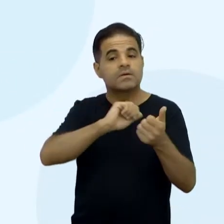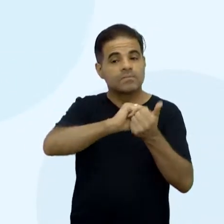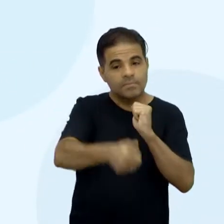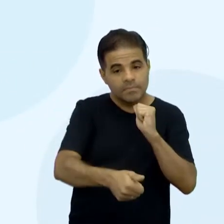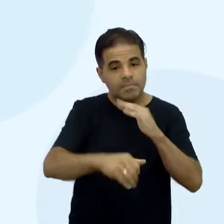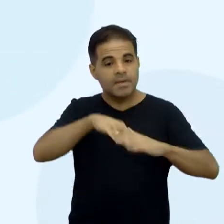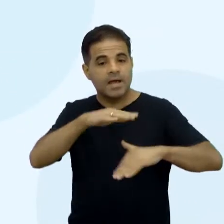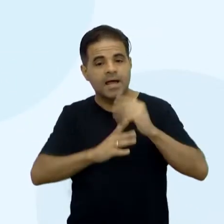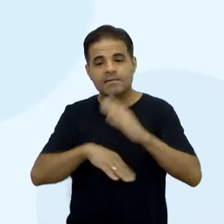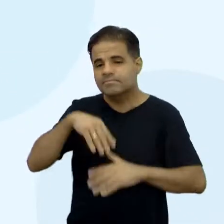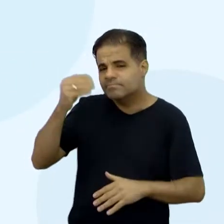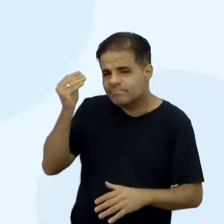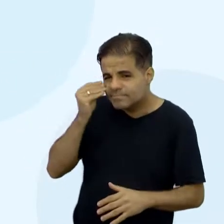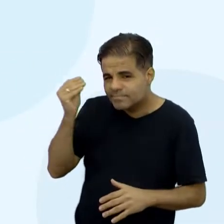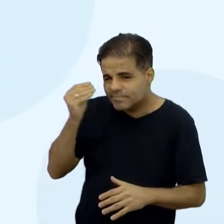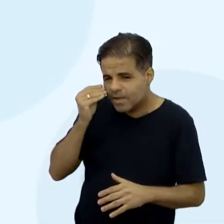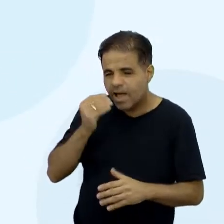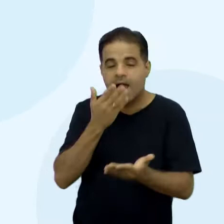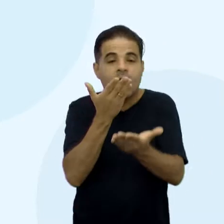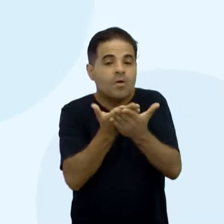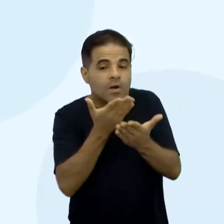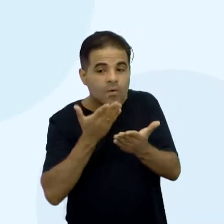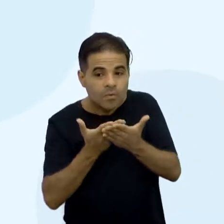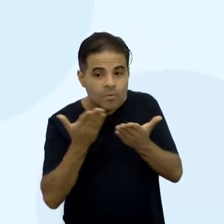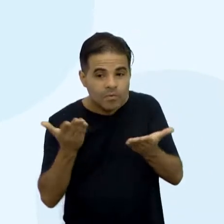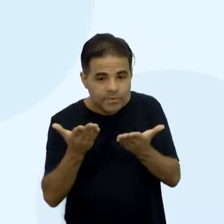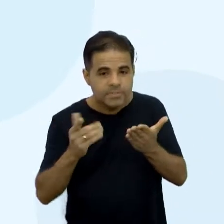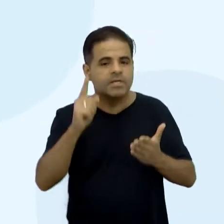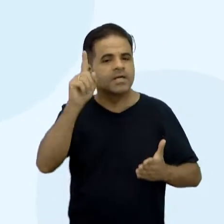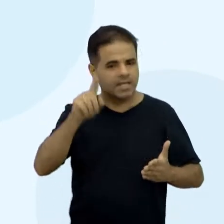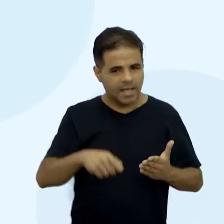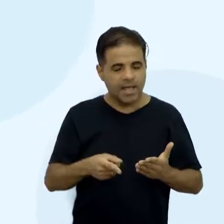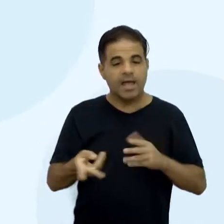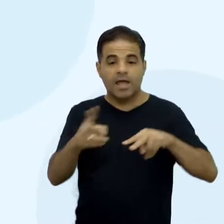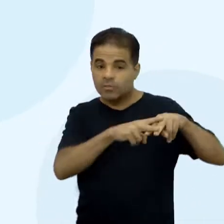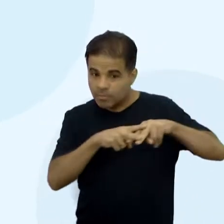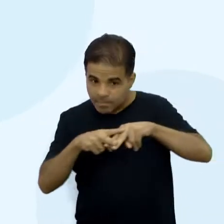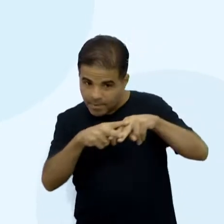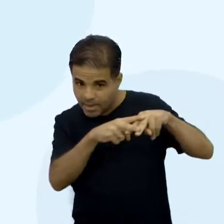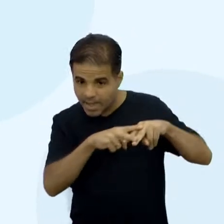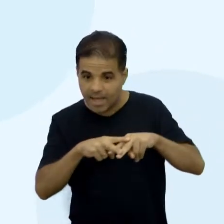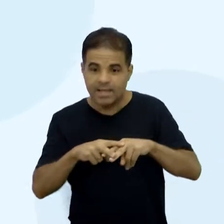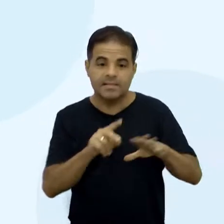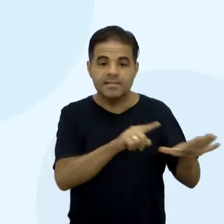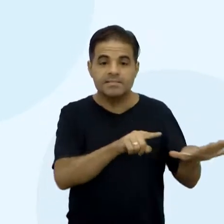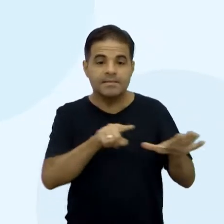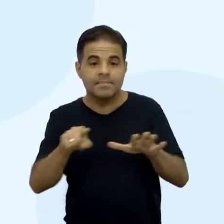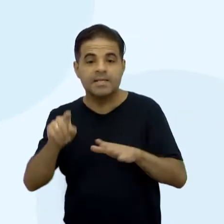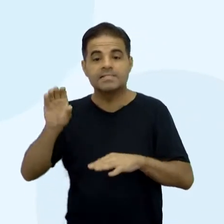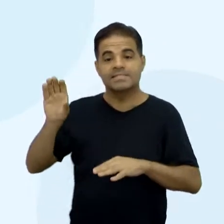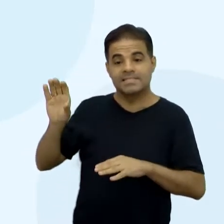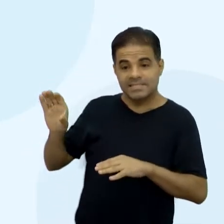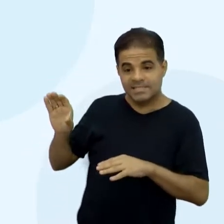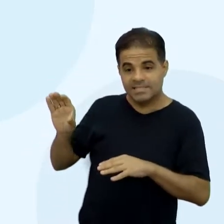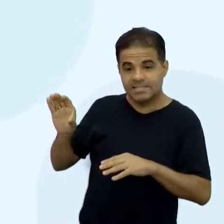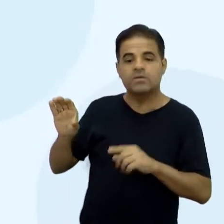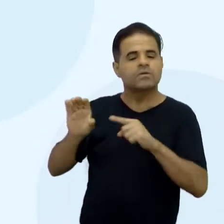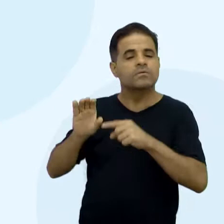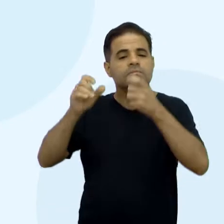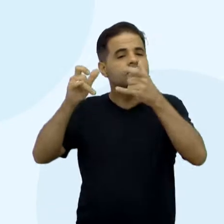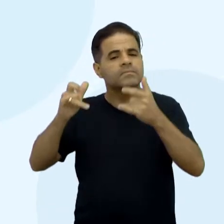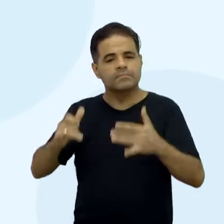Práticas e Experimentações. A nossa aula de hoje é uma aula de retomada da semana 6, onde a gente vai falar